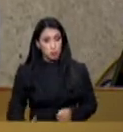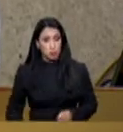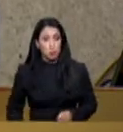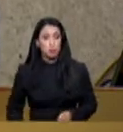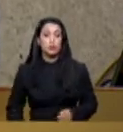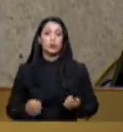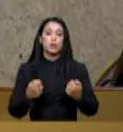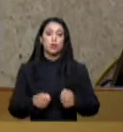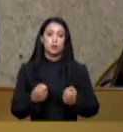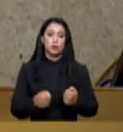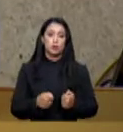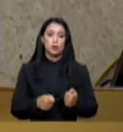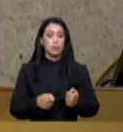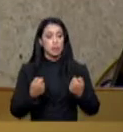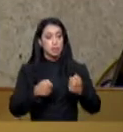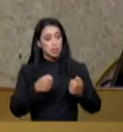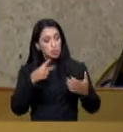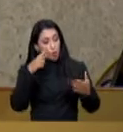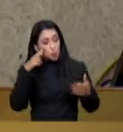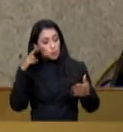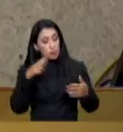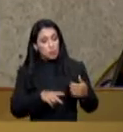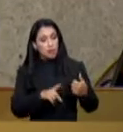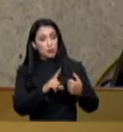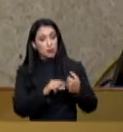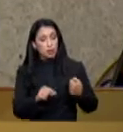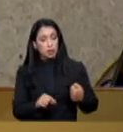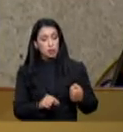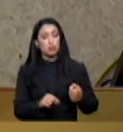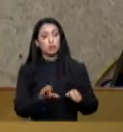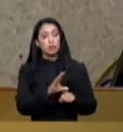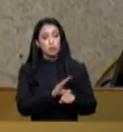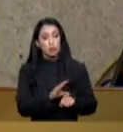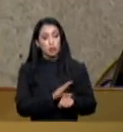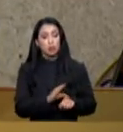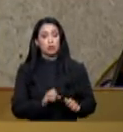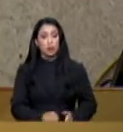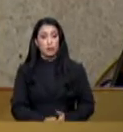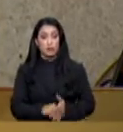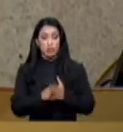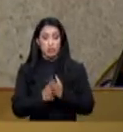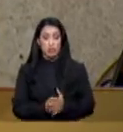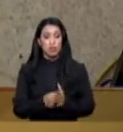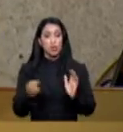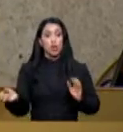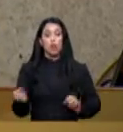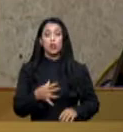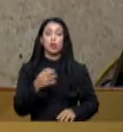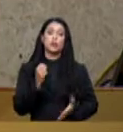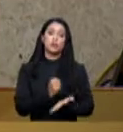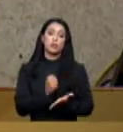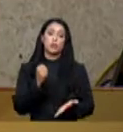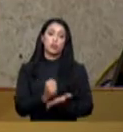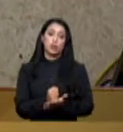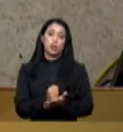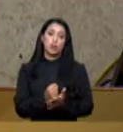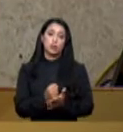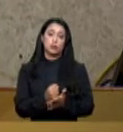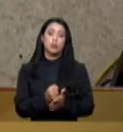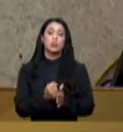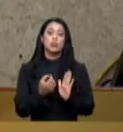deverão observar o artigo 175 da Constituição Federal, vedada a formalização de novos contratos de programa para esse